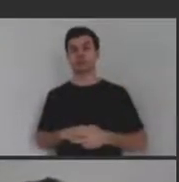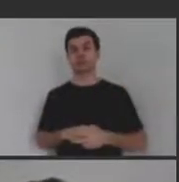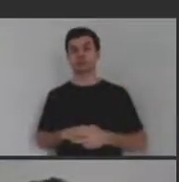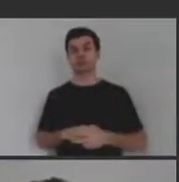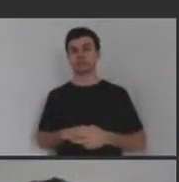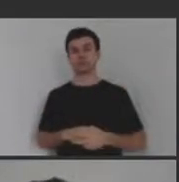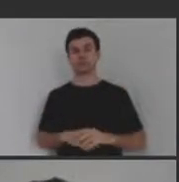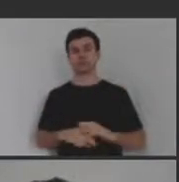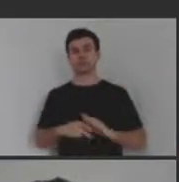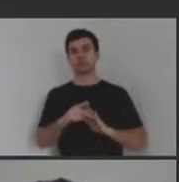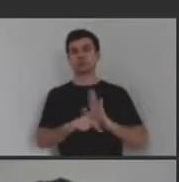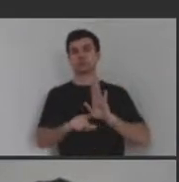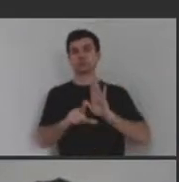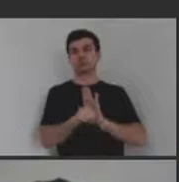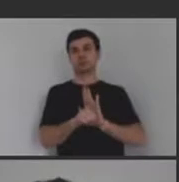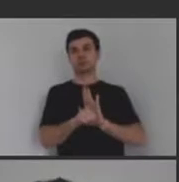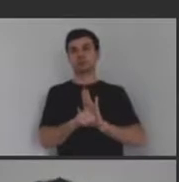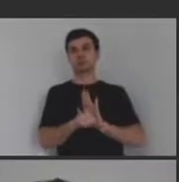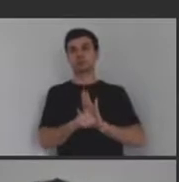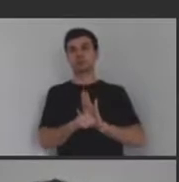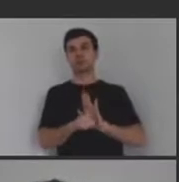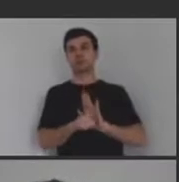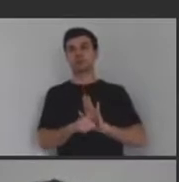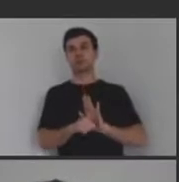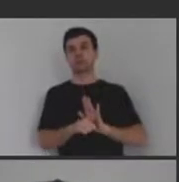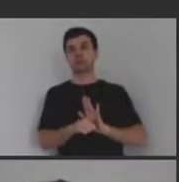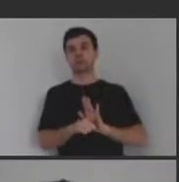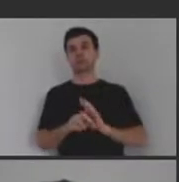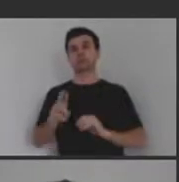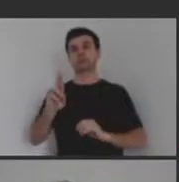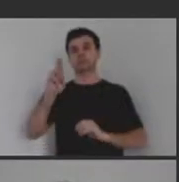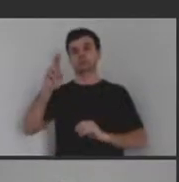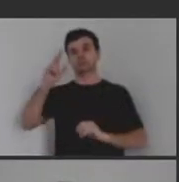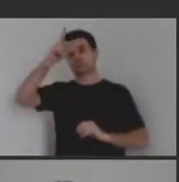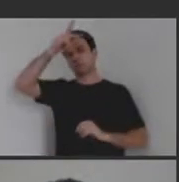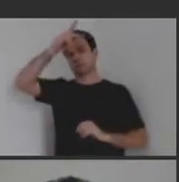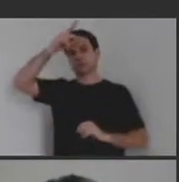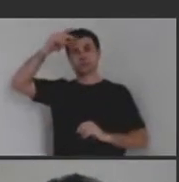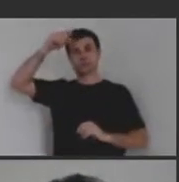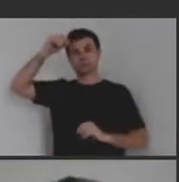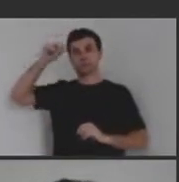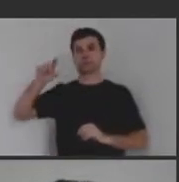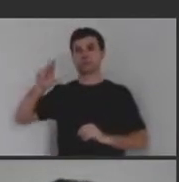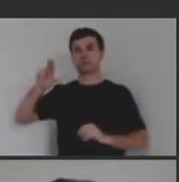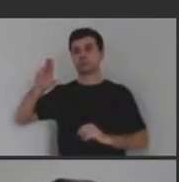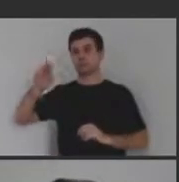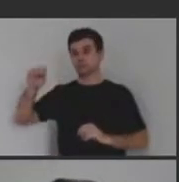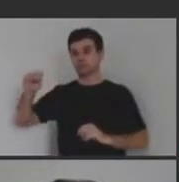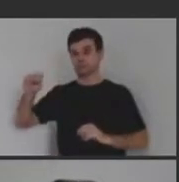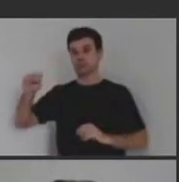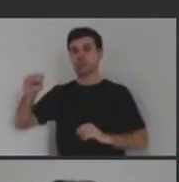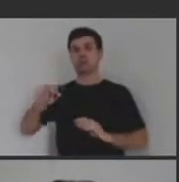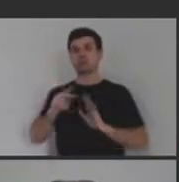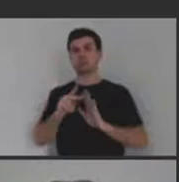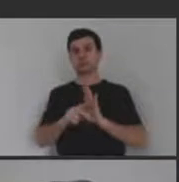Projeto de lei de autoria do prefeito municipal Luiz Alfredo Castro Rusa Dalben, projeto de lei número